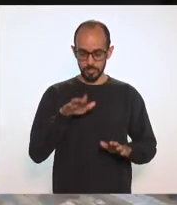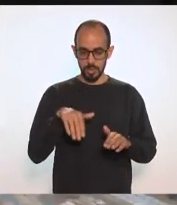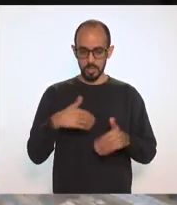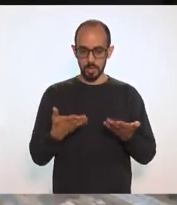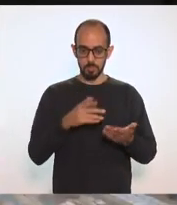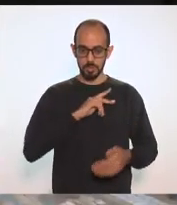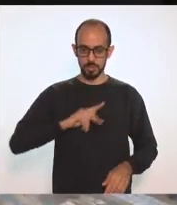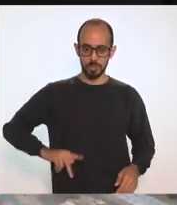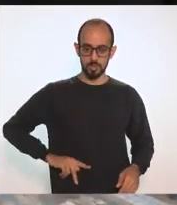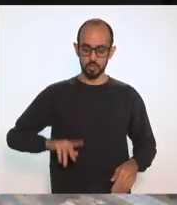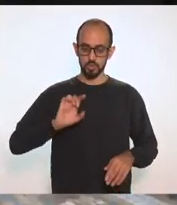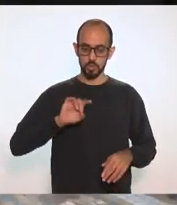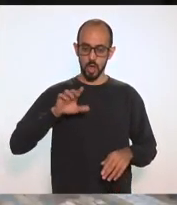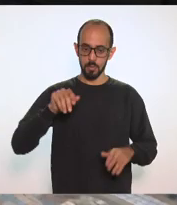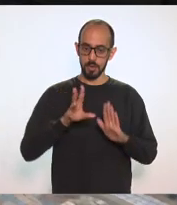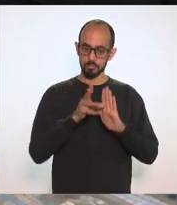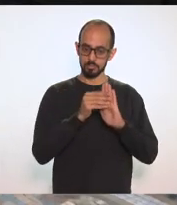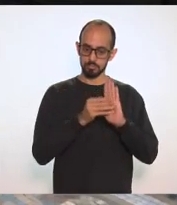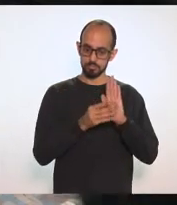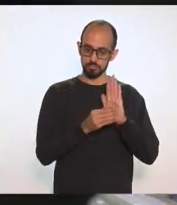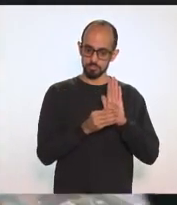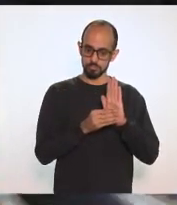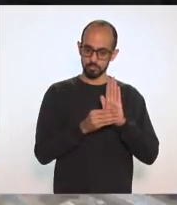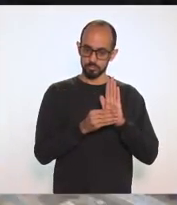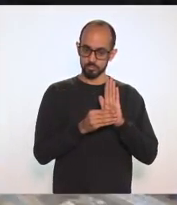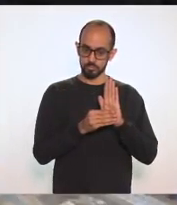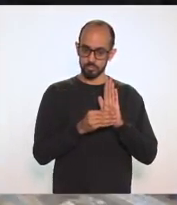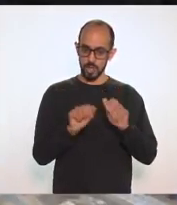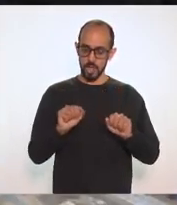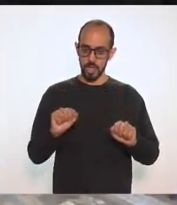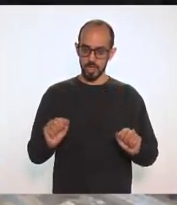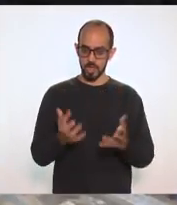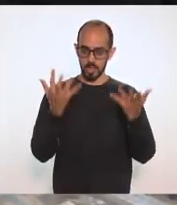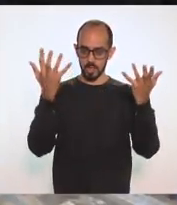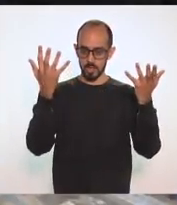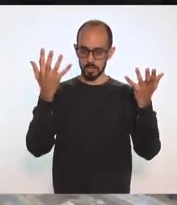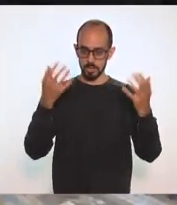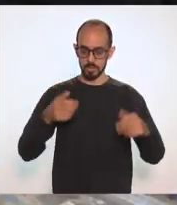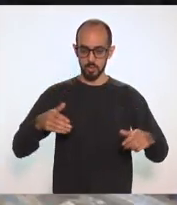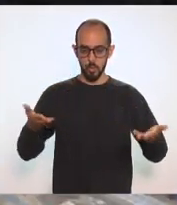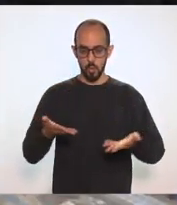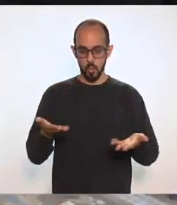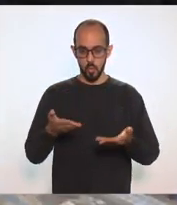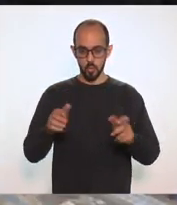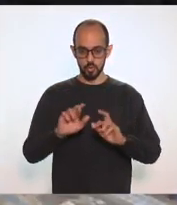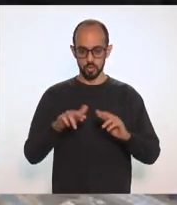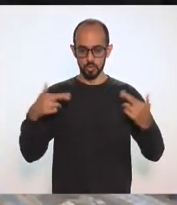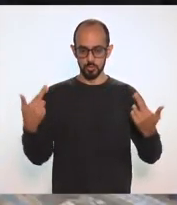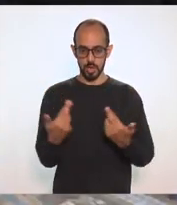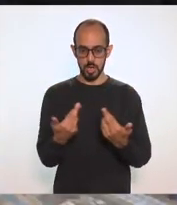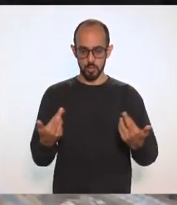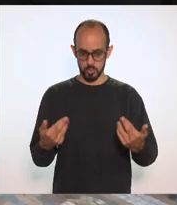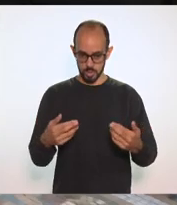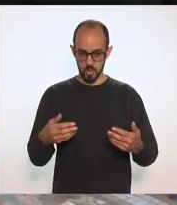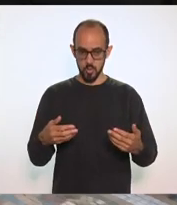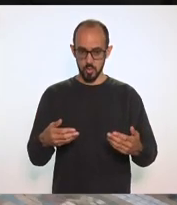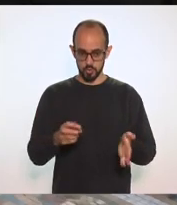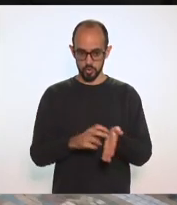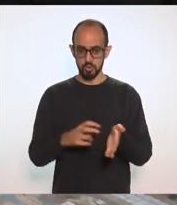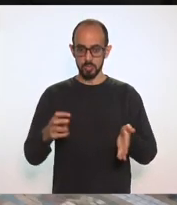Presidente, apenas para registrar aqui a realização na manhã de hoje de uma reunião que foi,